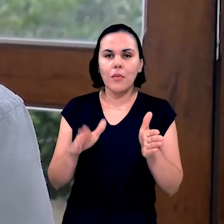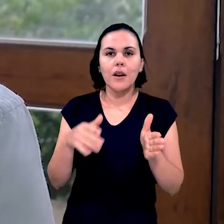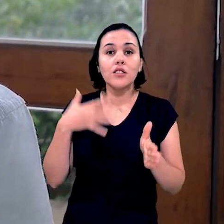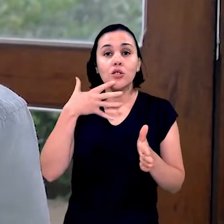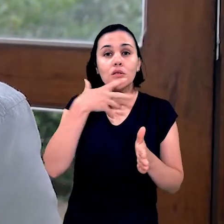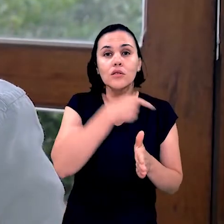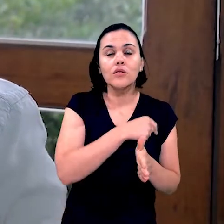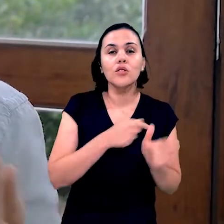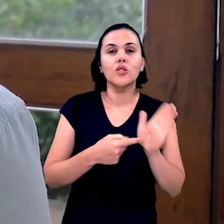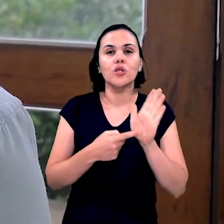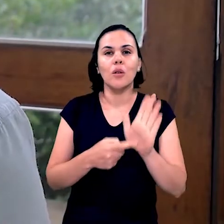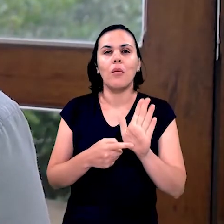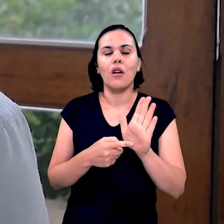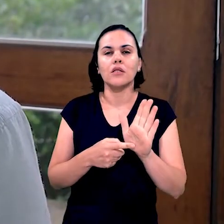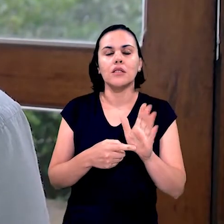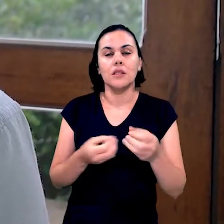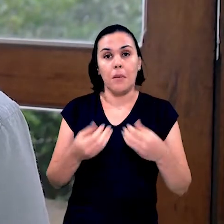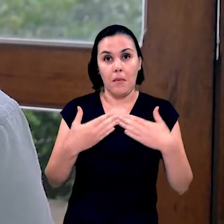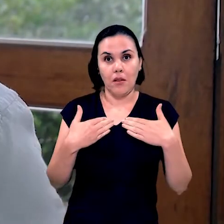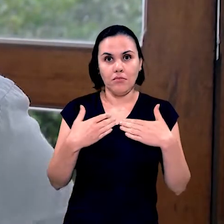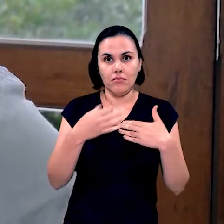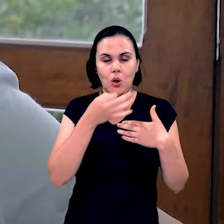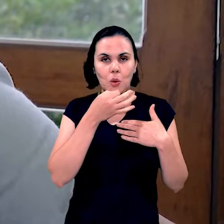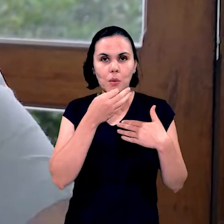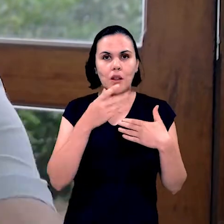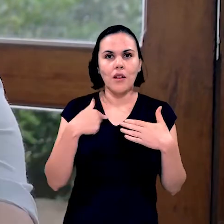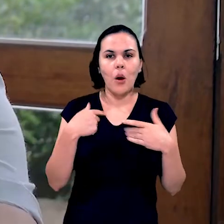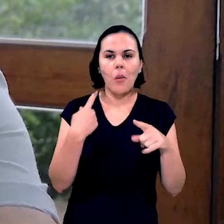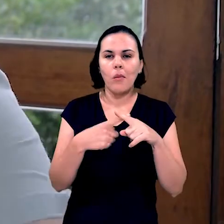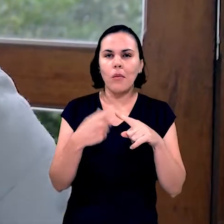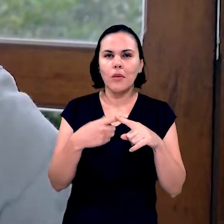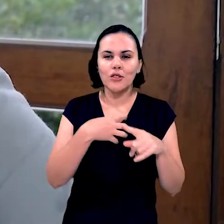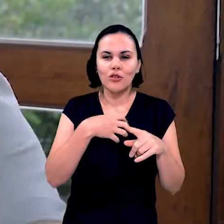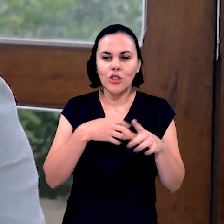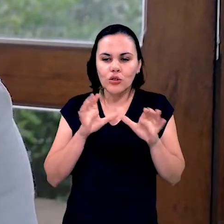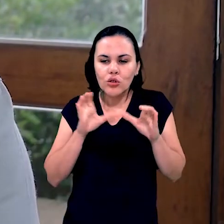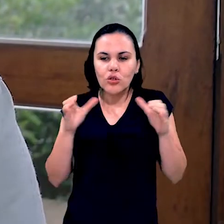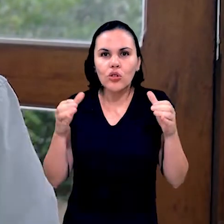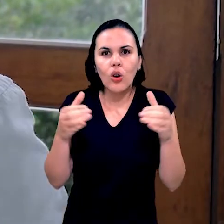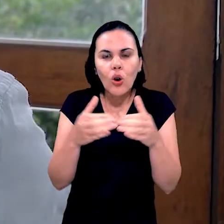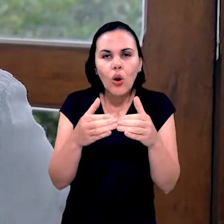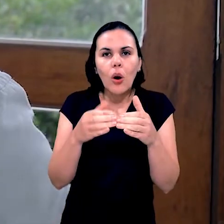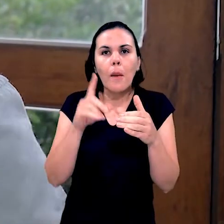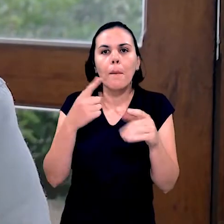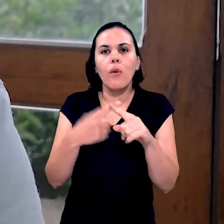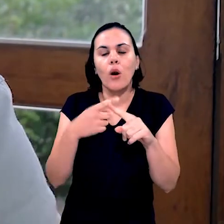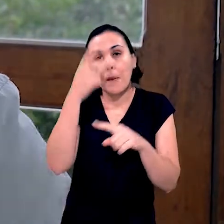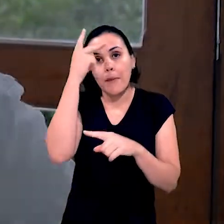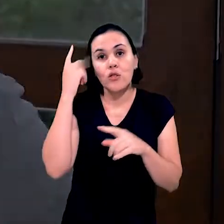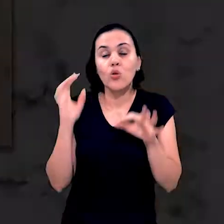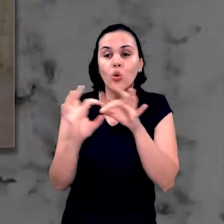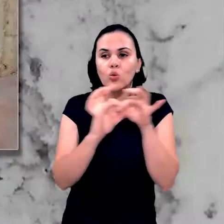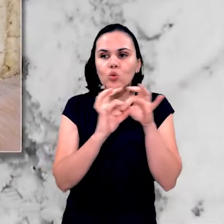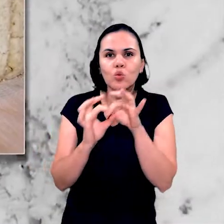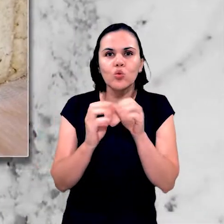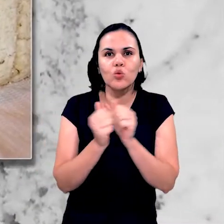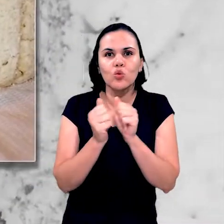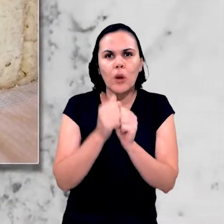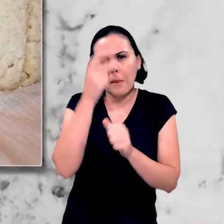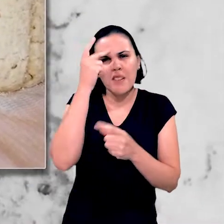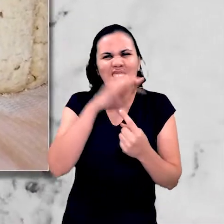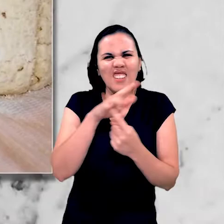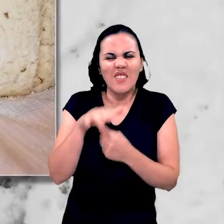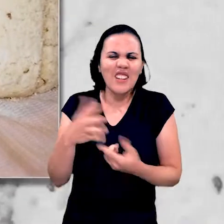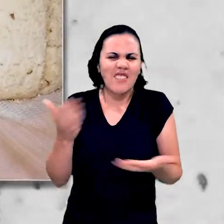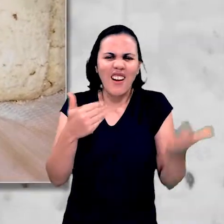mais simboliza para mim, por conta desse elemento de congregação, né? É um momento que a participação é coletiva e absoluta. Assim,